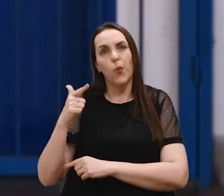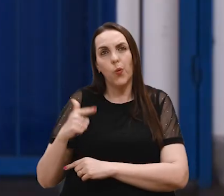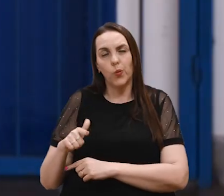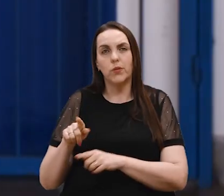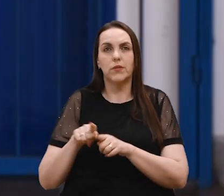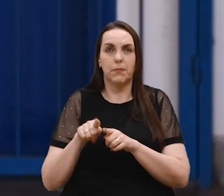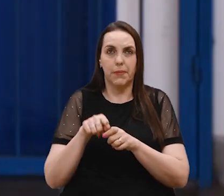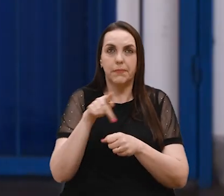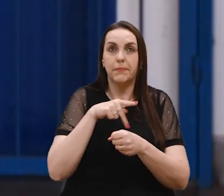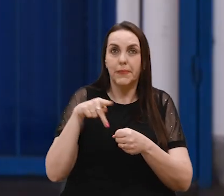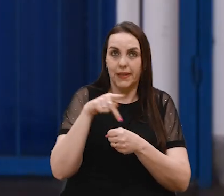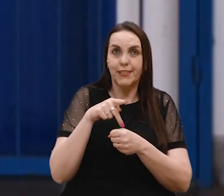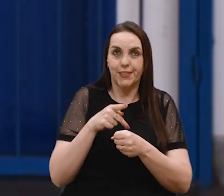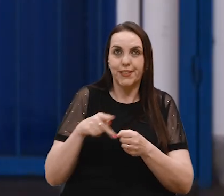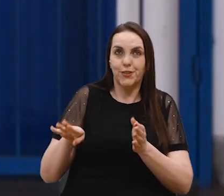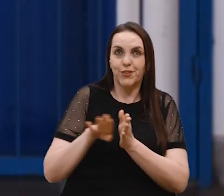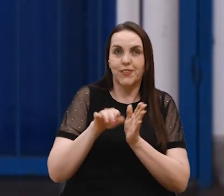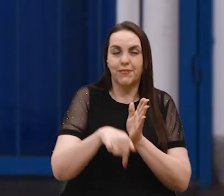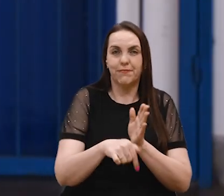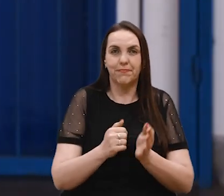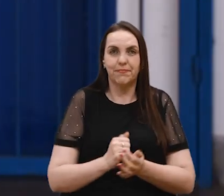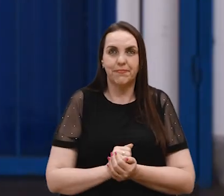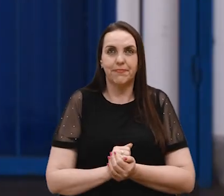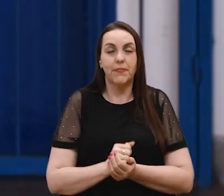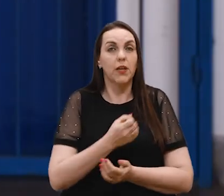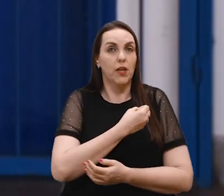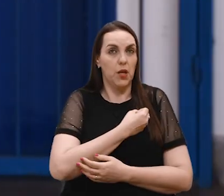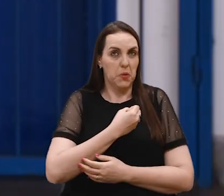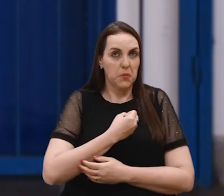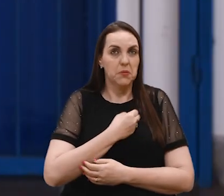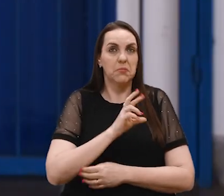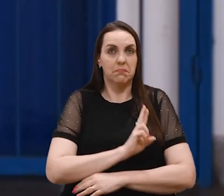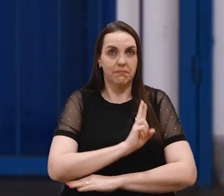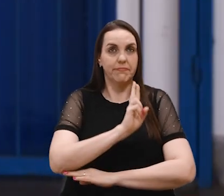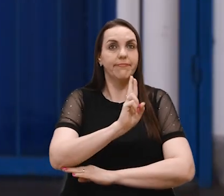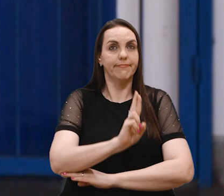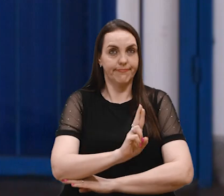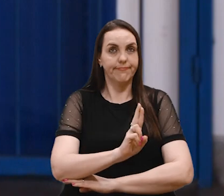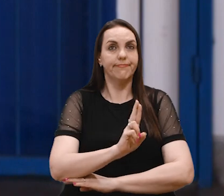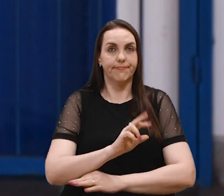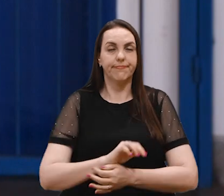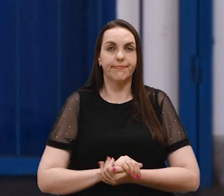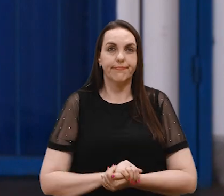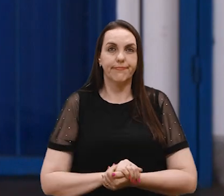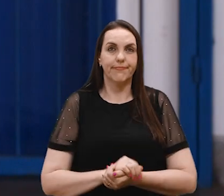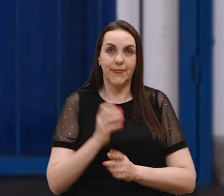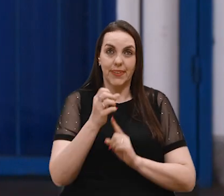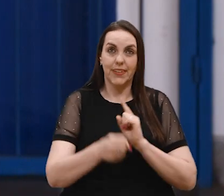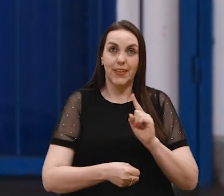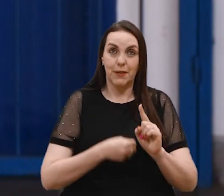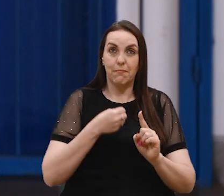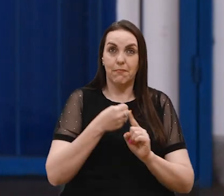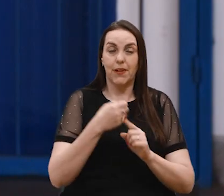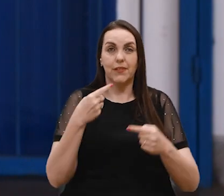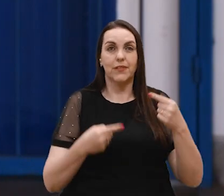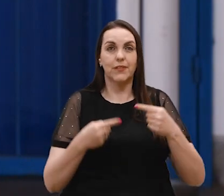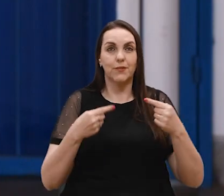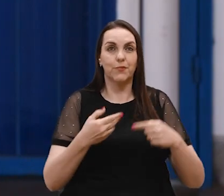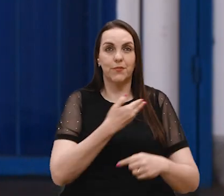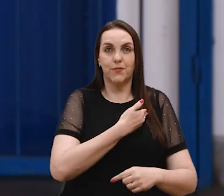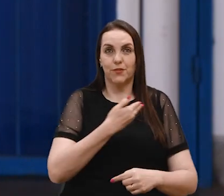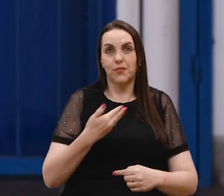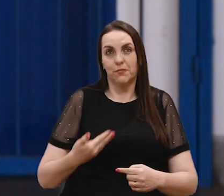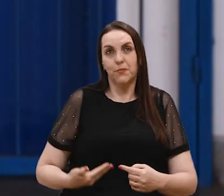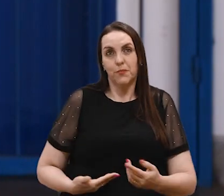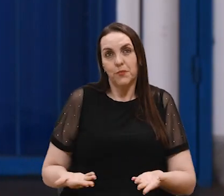né, etnias. Então, é um número muito representativo e impacta nas